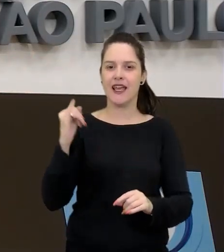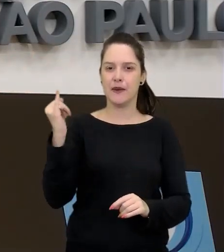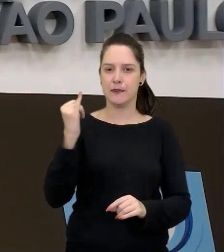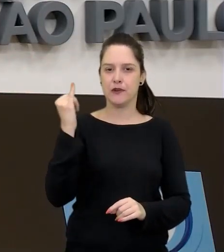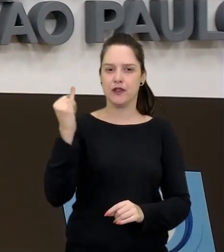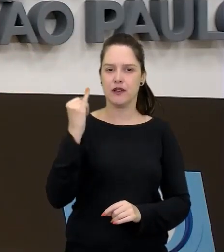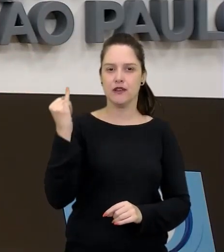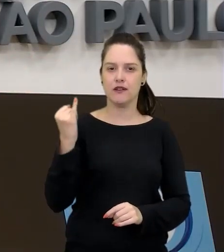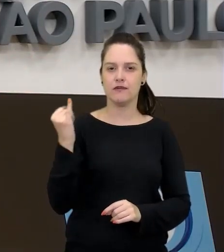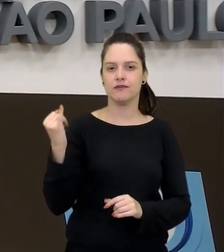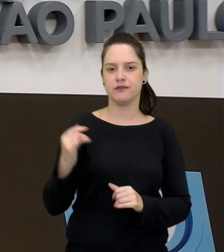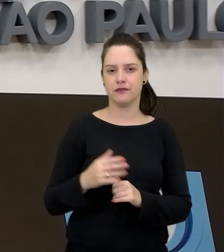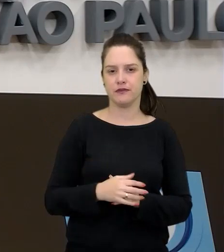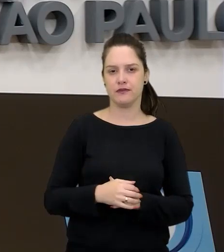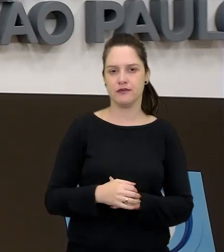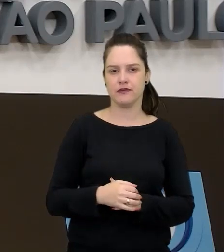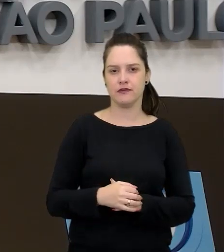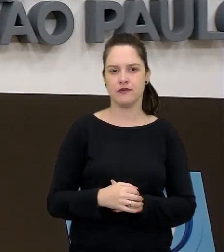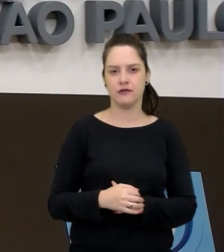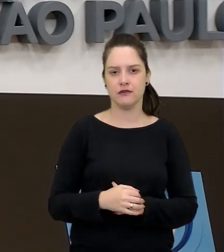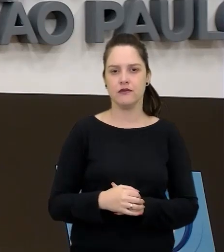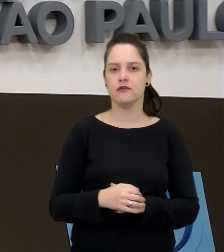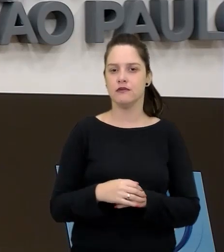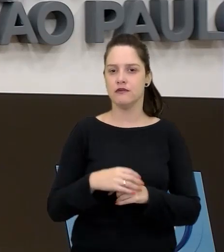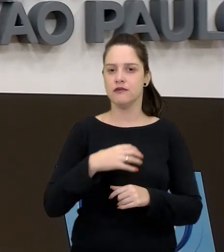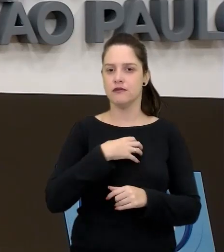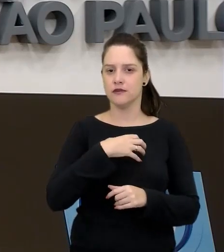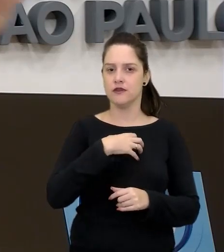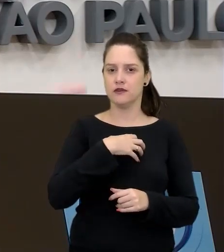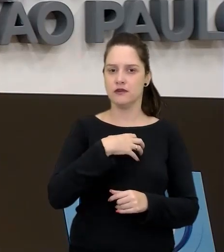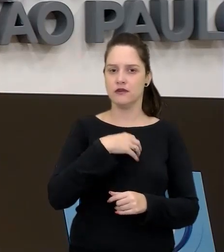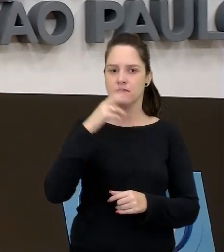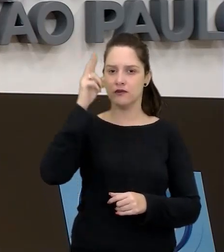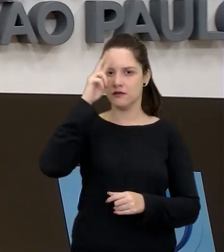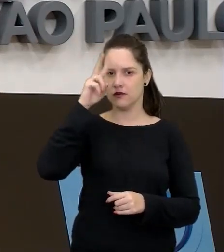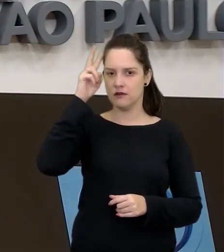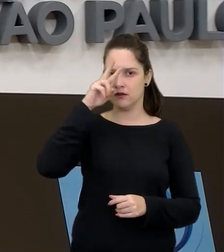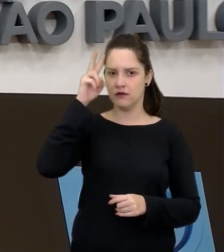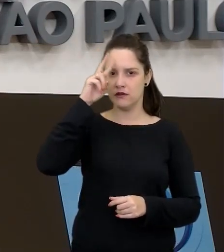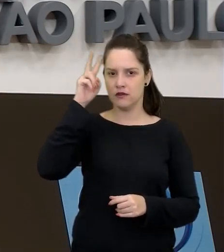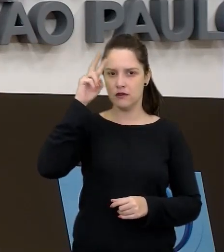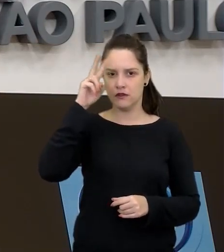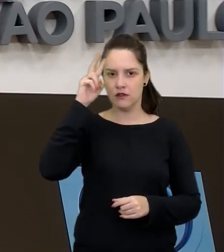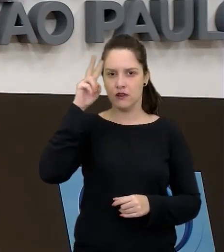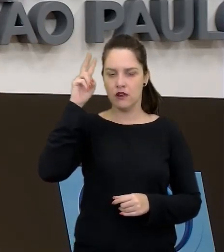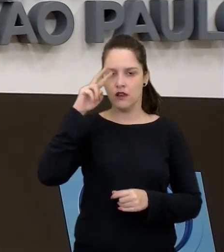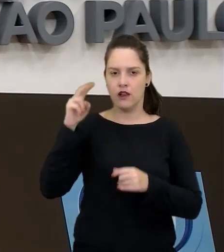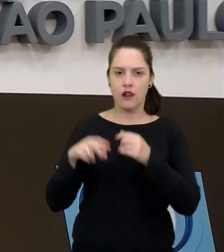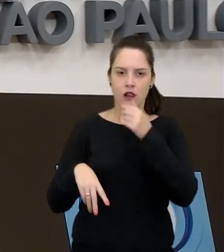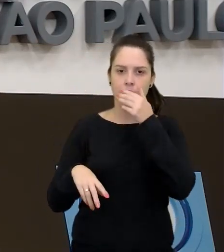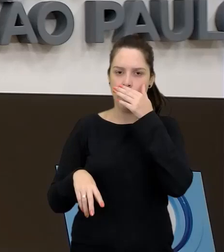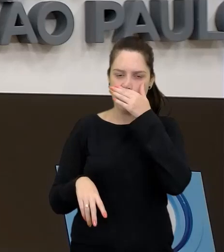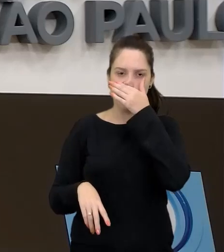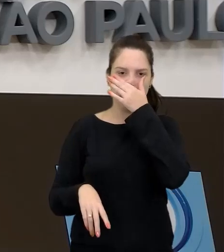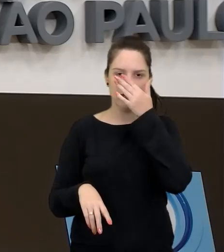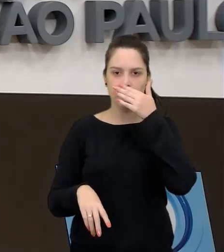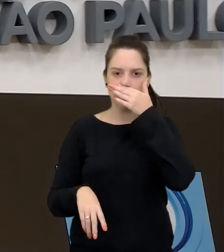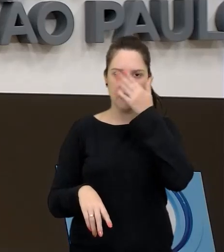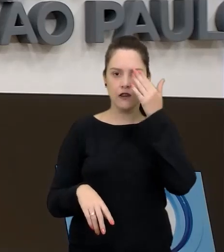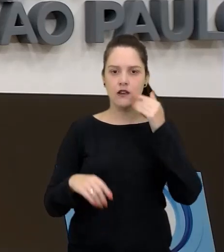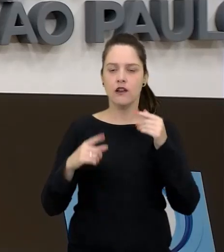fundamentalmente, em algum sentido, contar histórias é o que nos diferencia dos outros animais, né? A gente fala